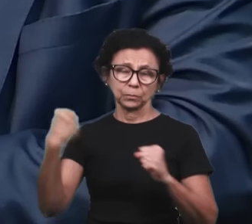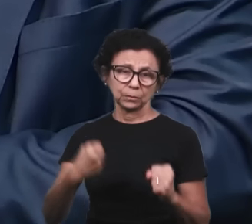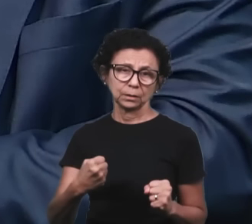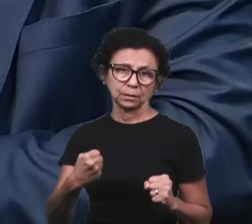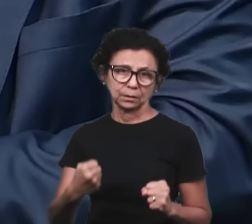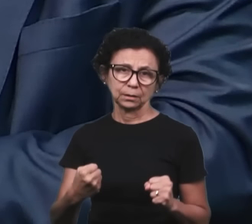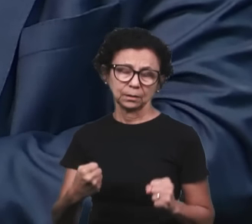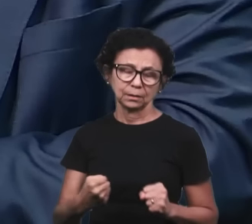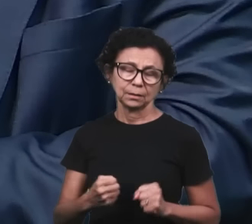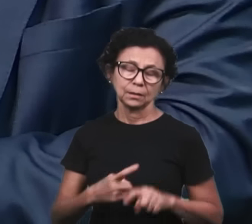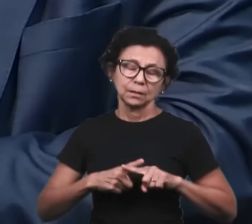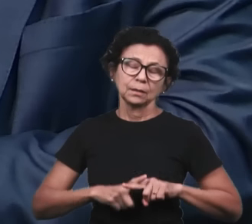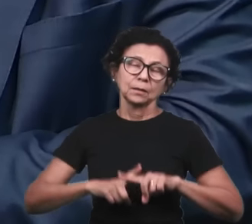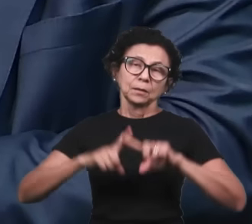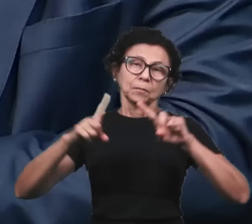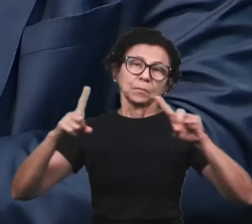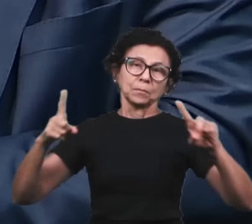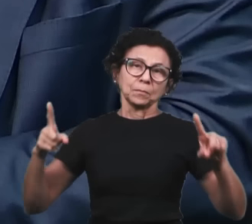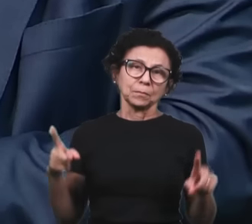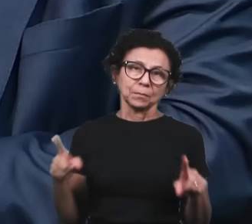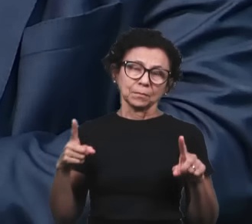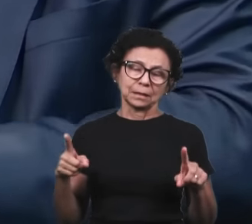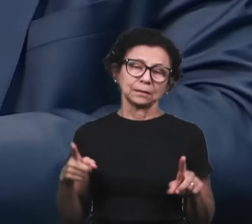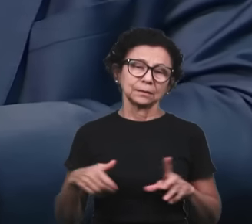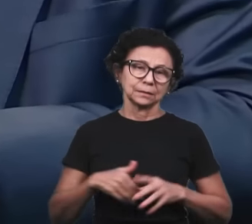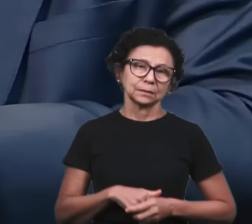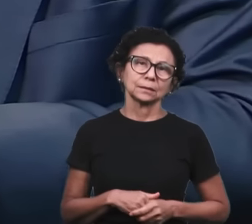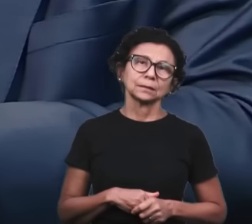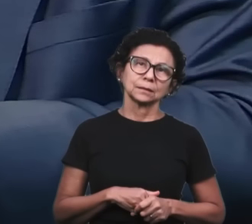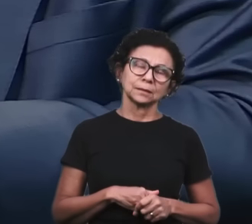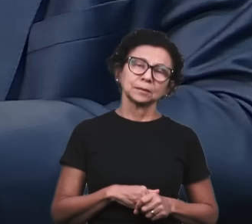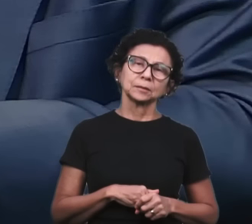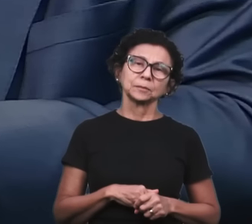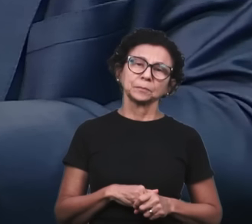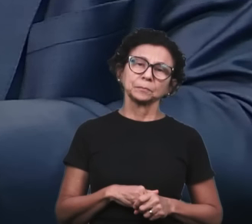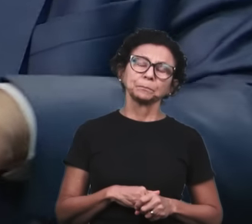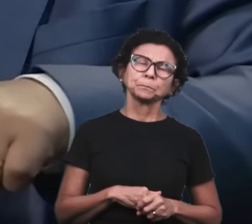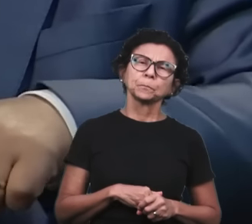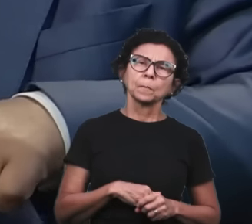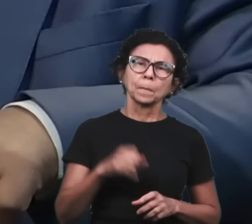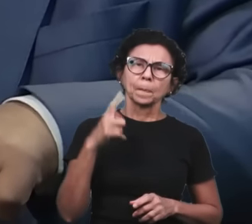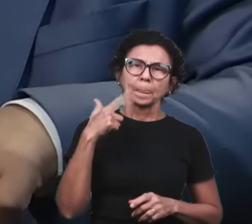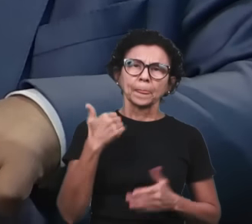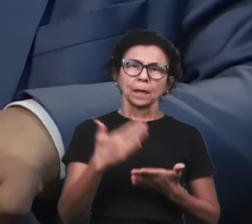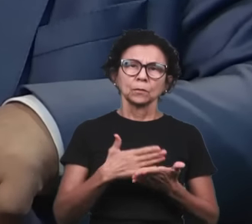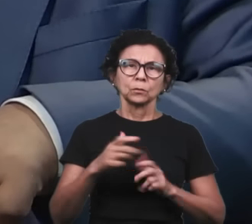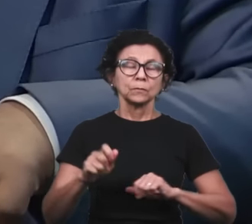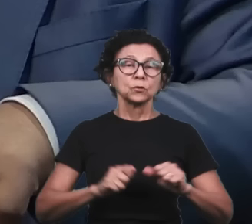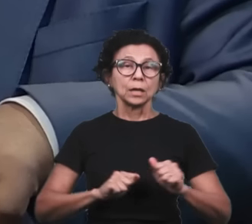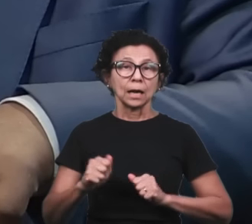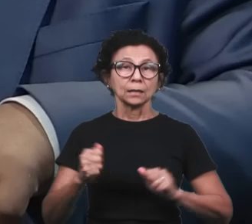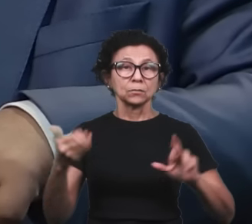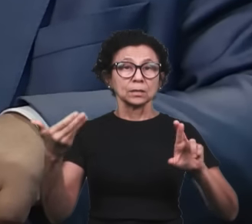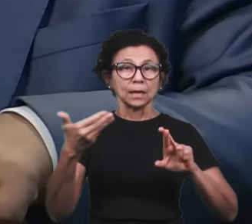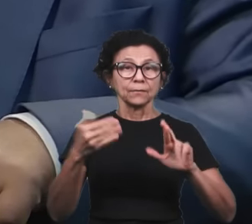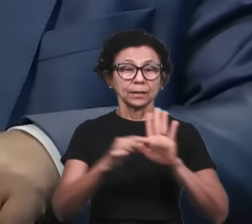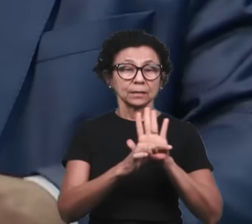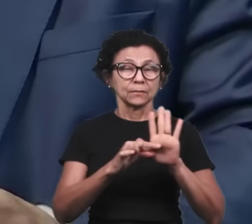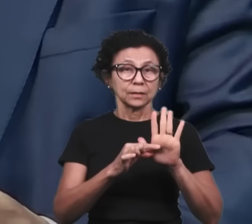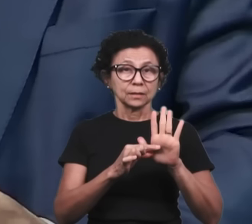que o Senhor está fazendo é exatamente essa. E interessante que lá no livro de Atos é mencionado esse versículo.